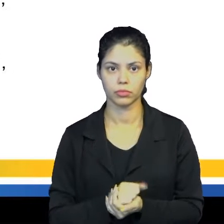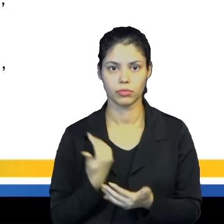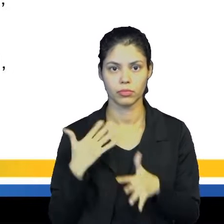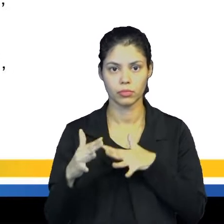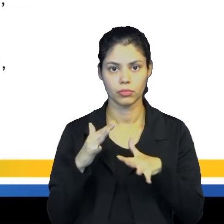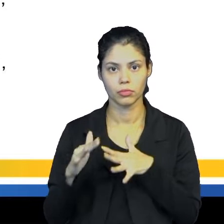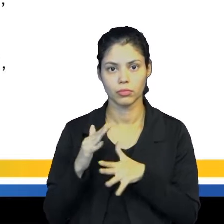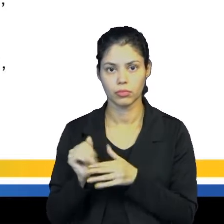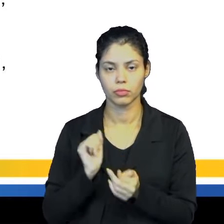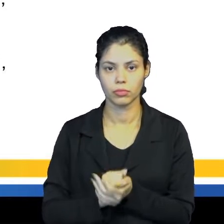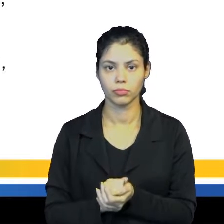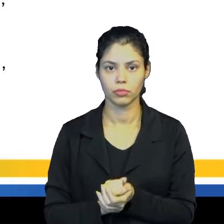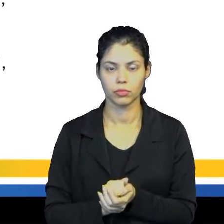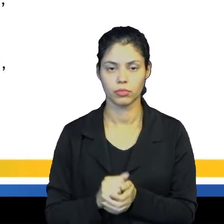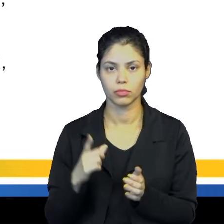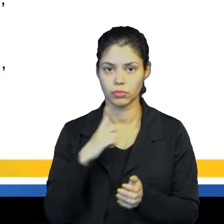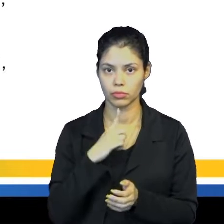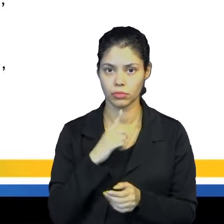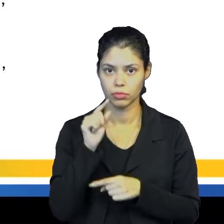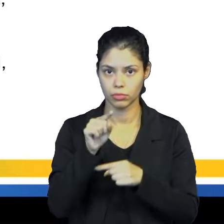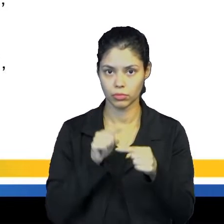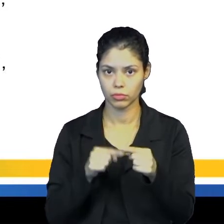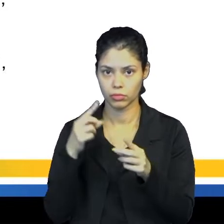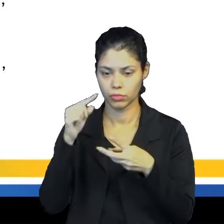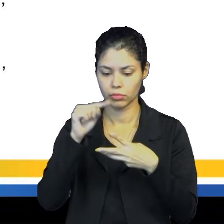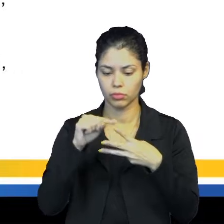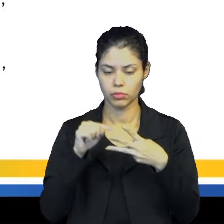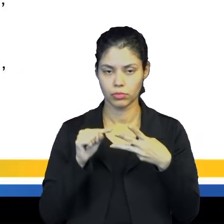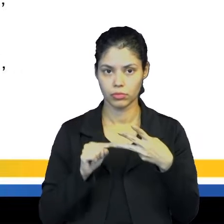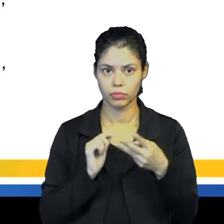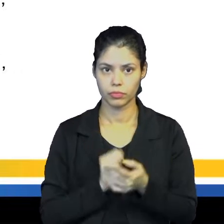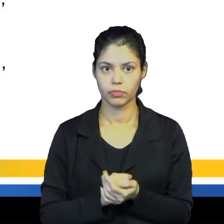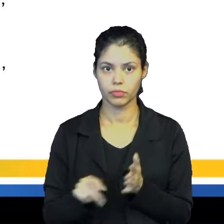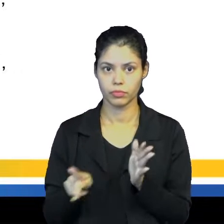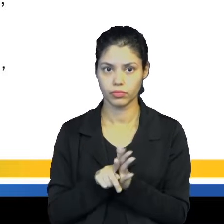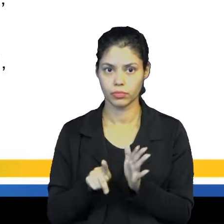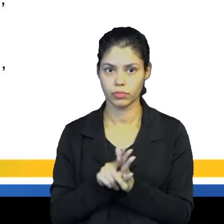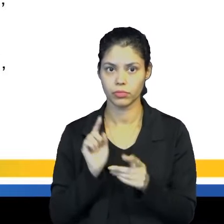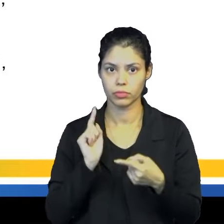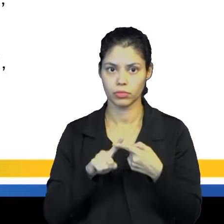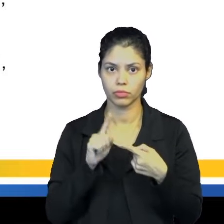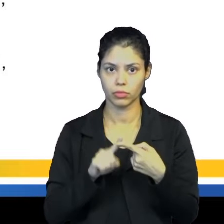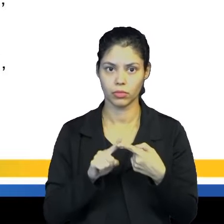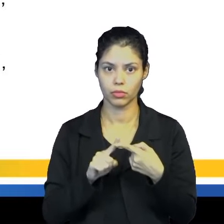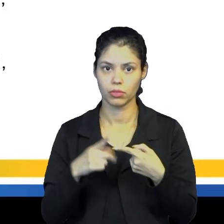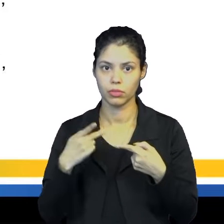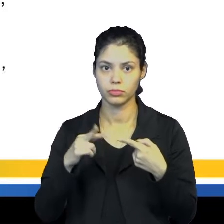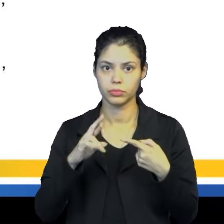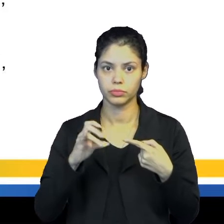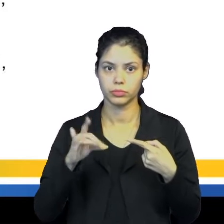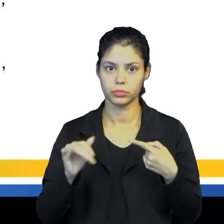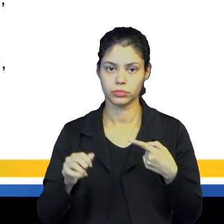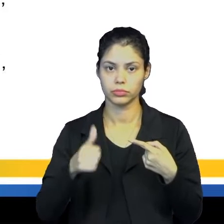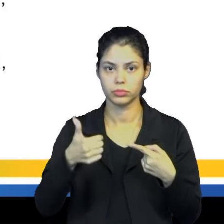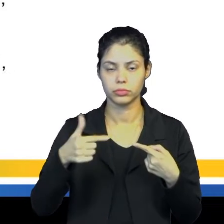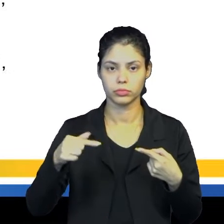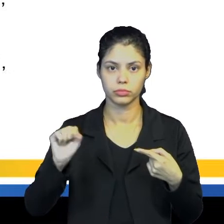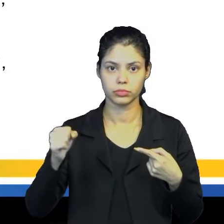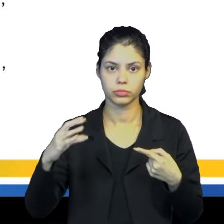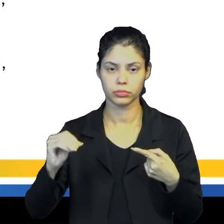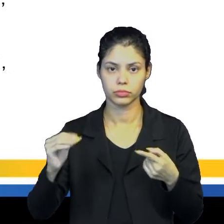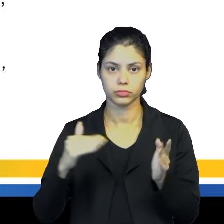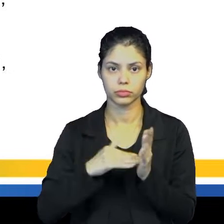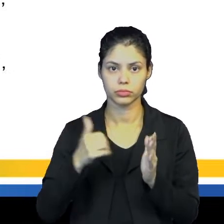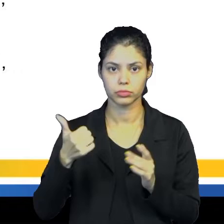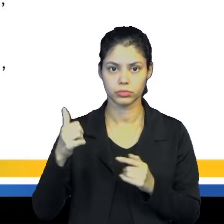Os movimentos de emancipação, né, estiveram divididos em 3 fases, denominados os movimentos precursores, né, que vão de